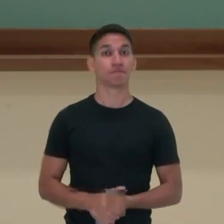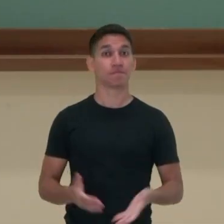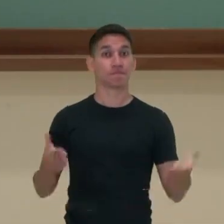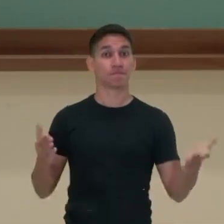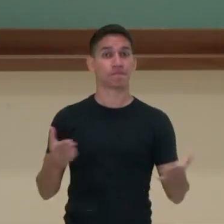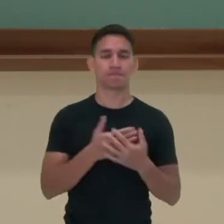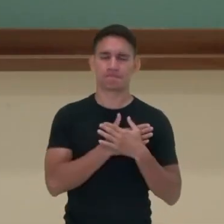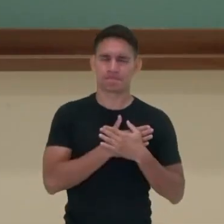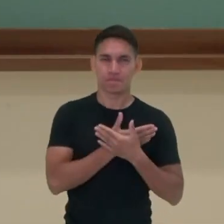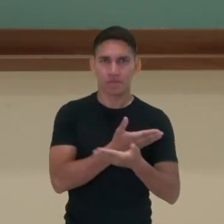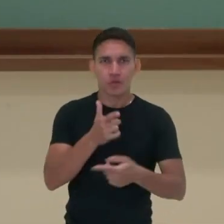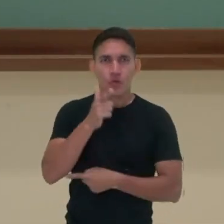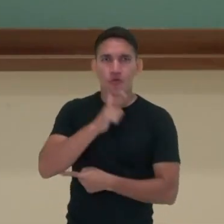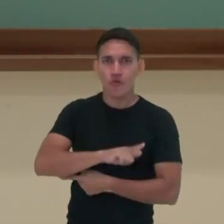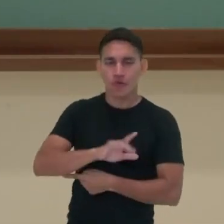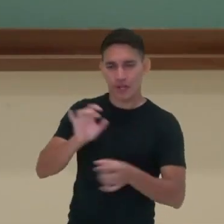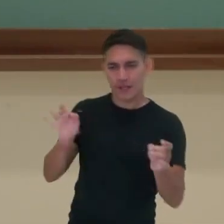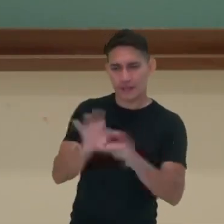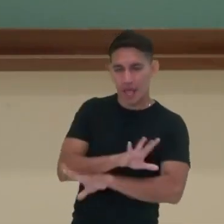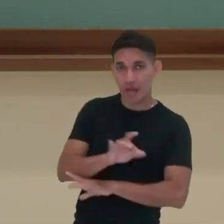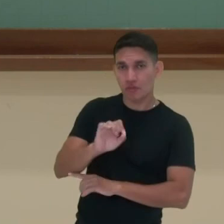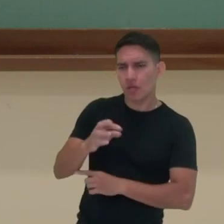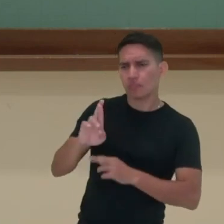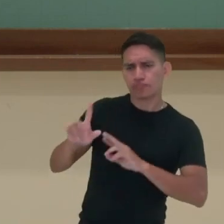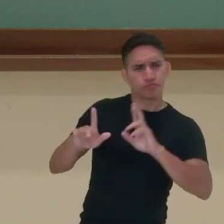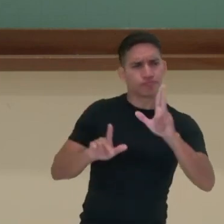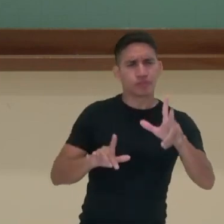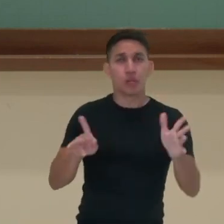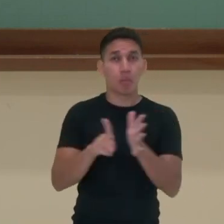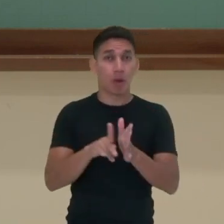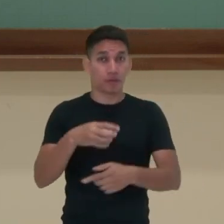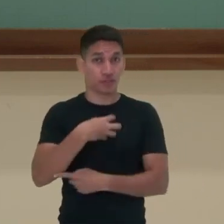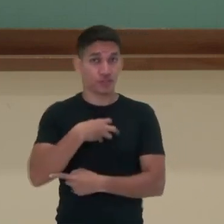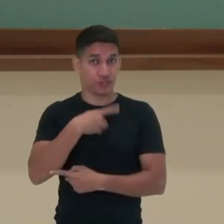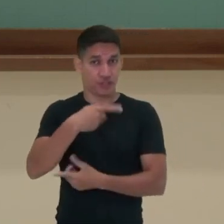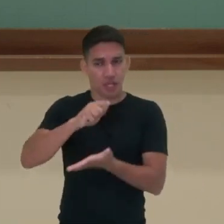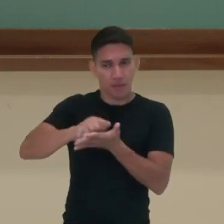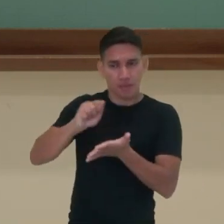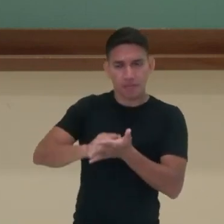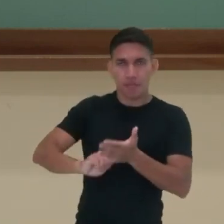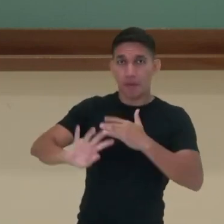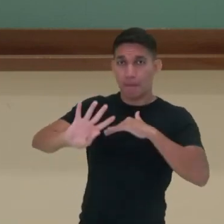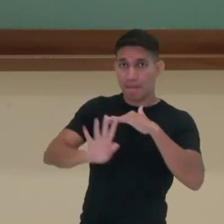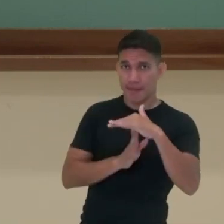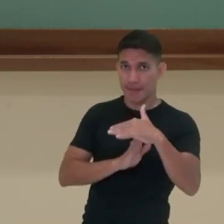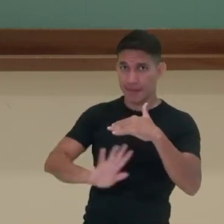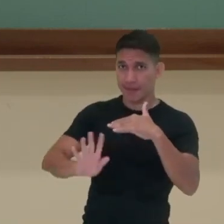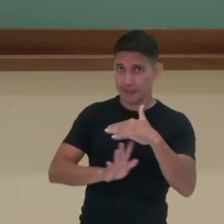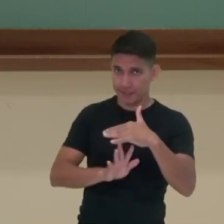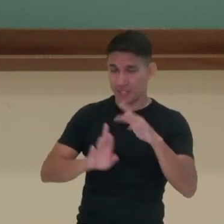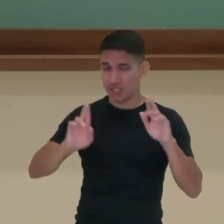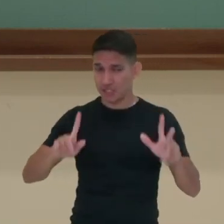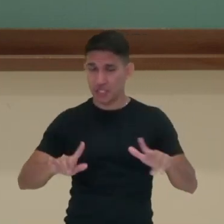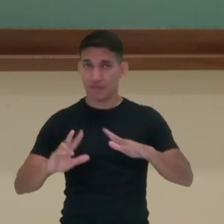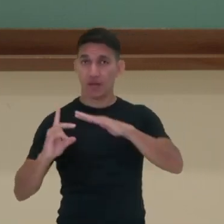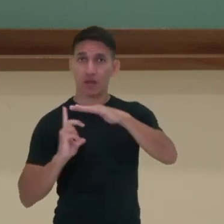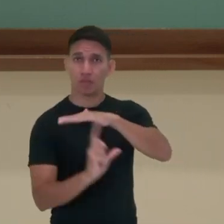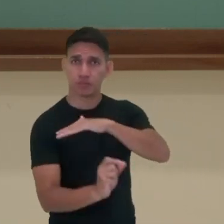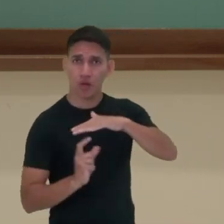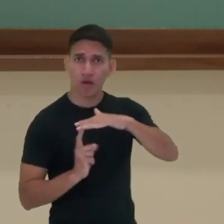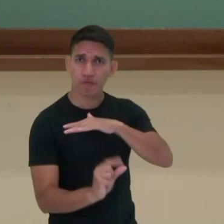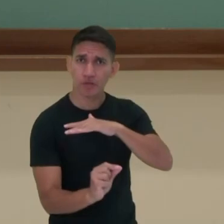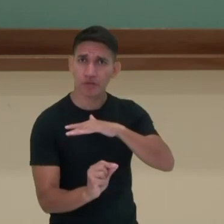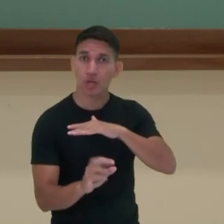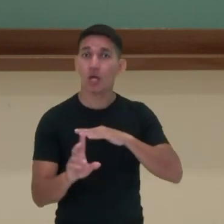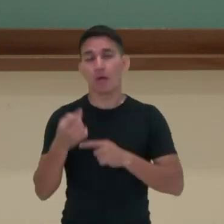E aí, meus bons alunos, conseguiram fazer a sua diferenciação aí com as suas palavras de migração e de refugiados? Vamos